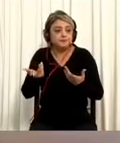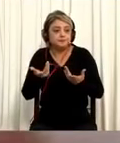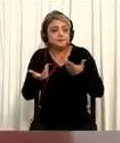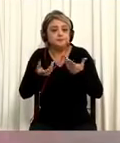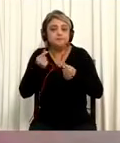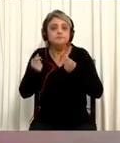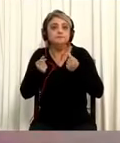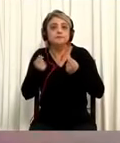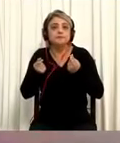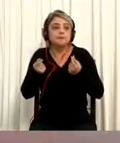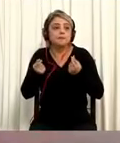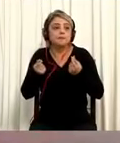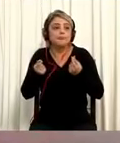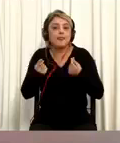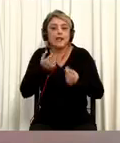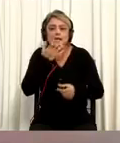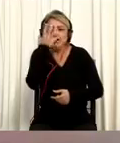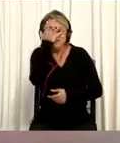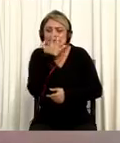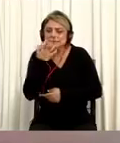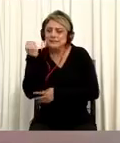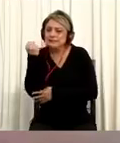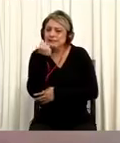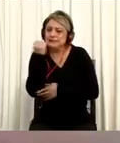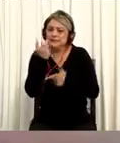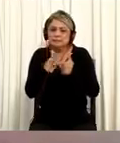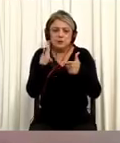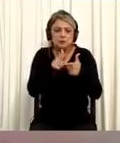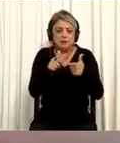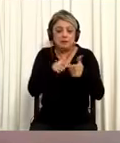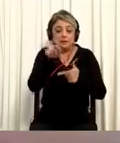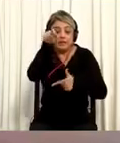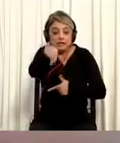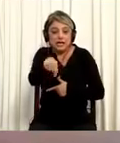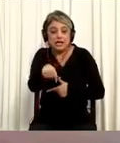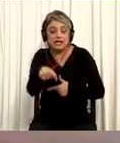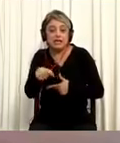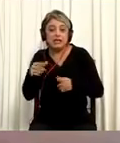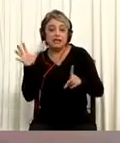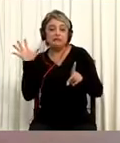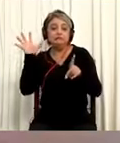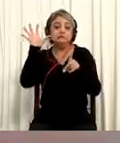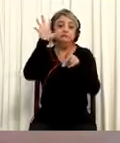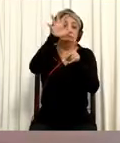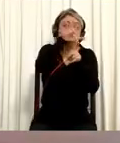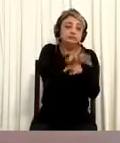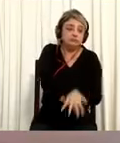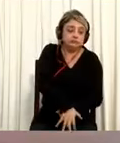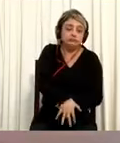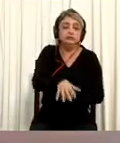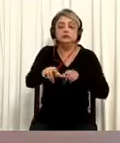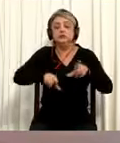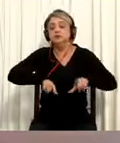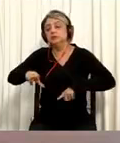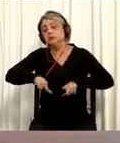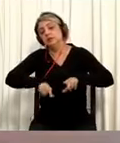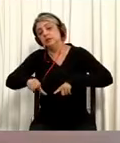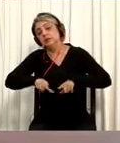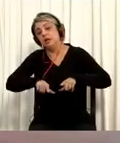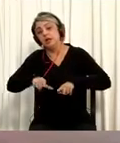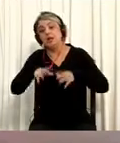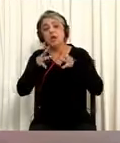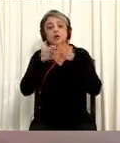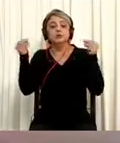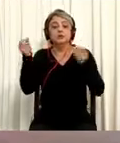como é que se diz, de grave crise, e essa crise, ela recai, sobretudo, sobre os trabalhadores. Para se salvar,